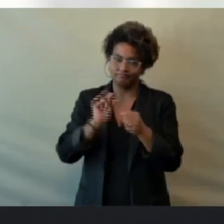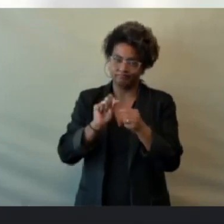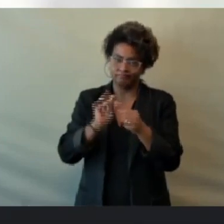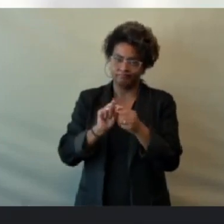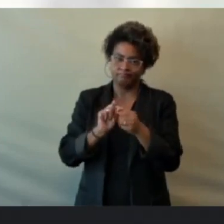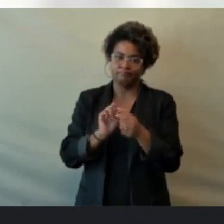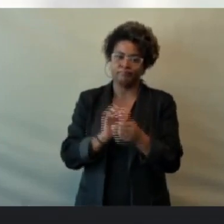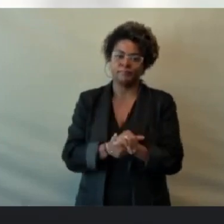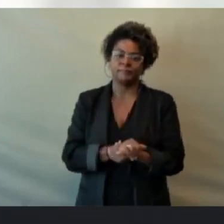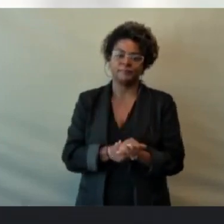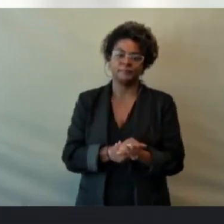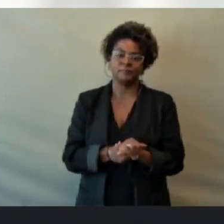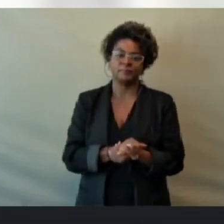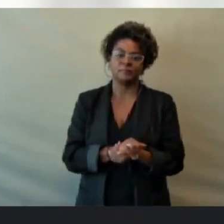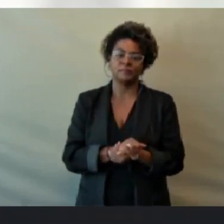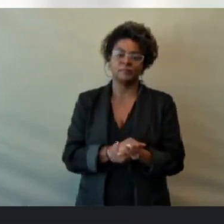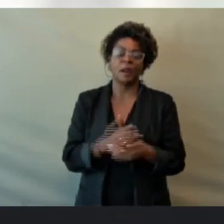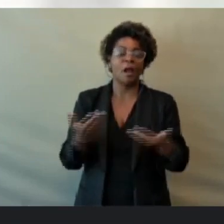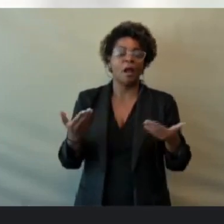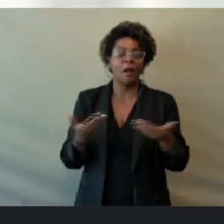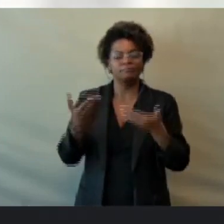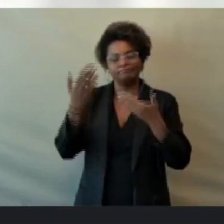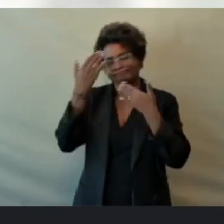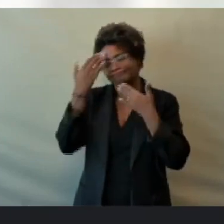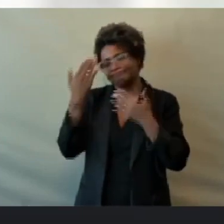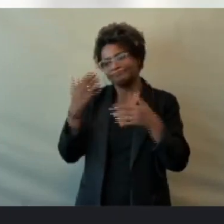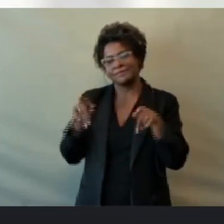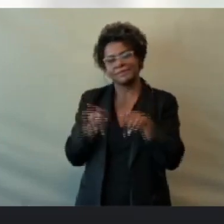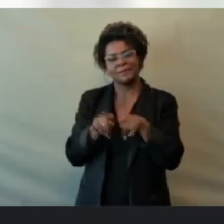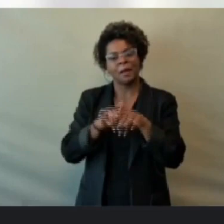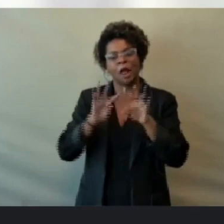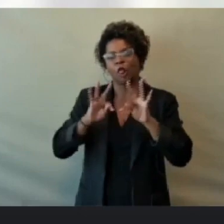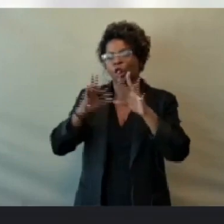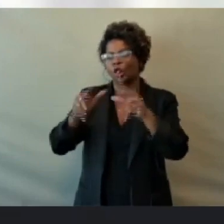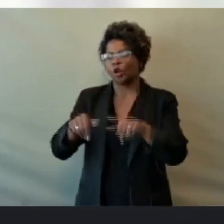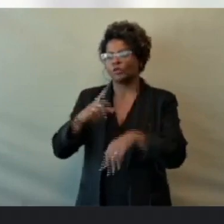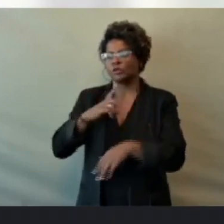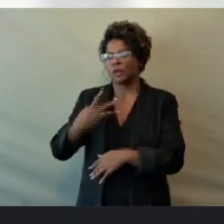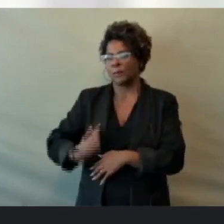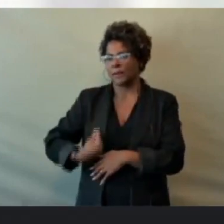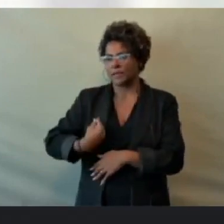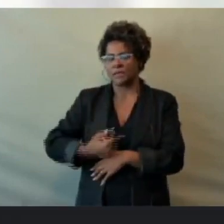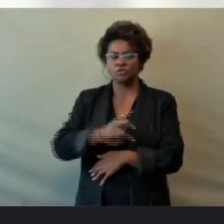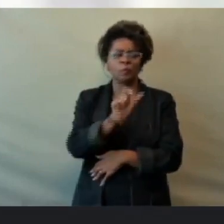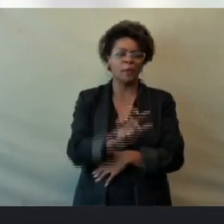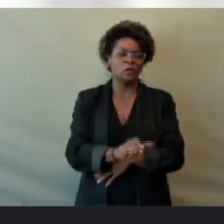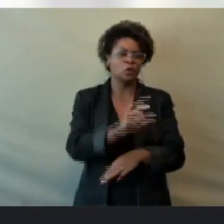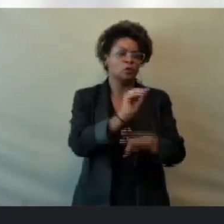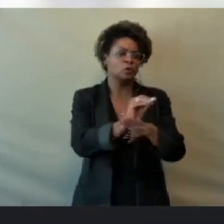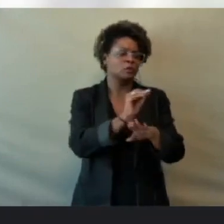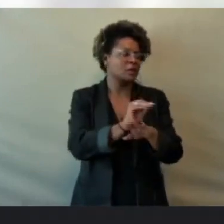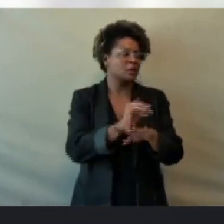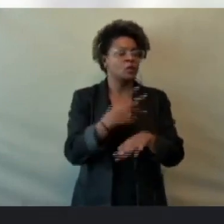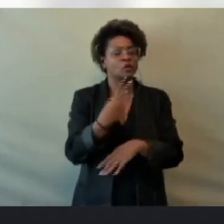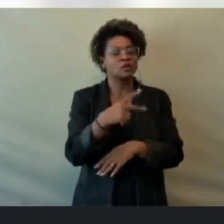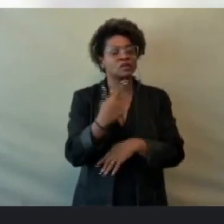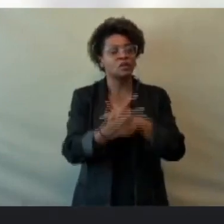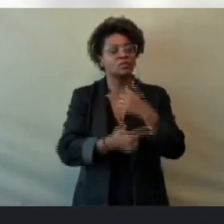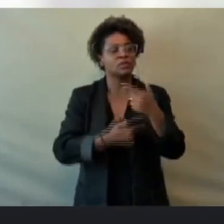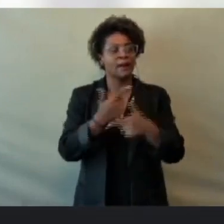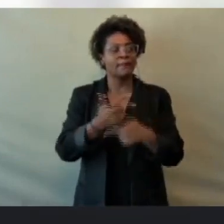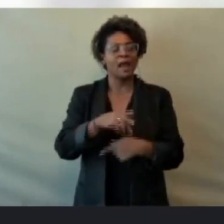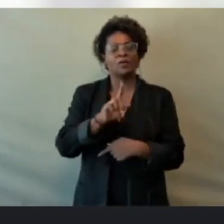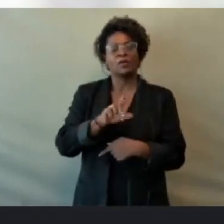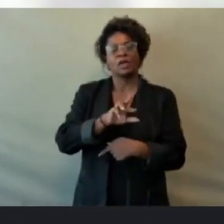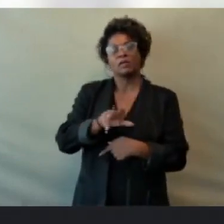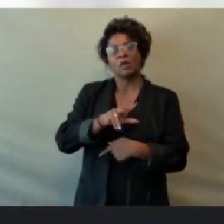agradeço demais por todos que estão aqui agradeço aos cuidadores pelo seu trabalho anônimo e heróico de cuidado